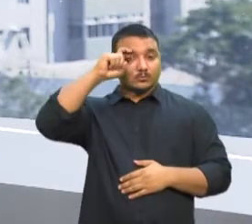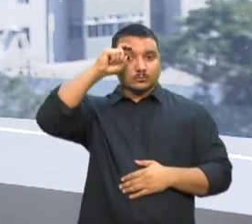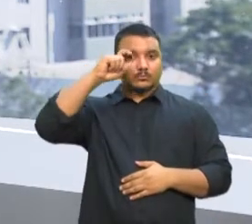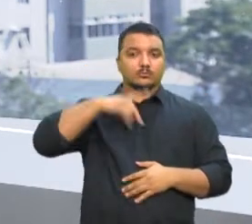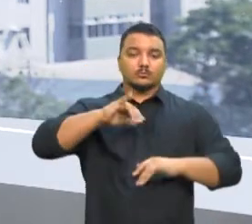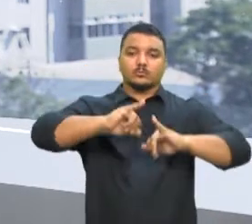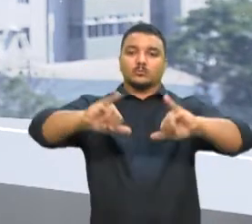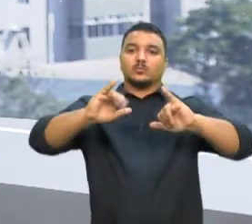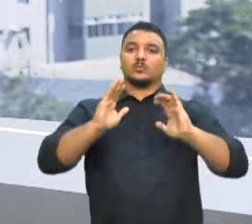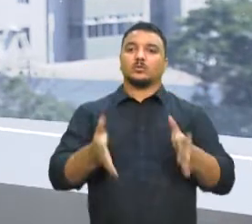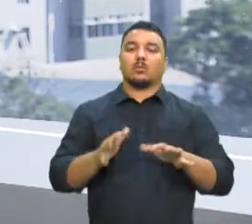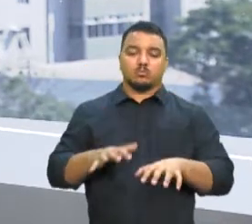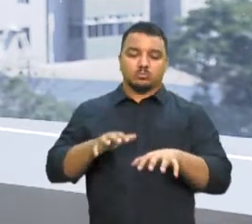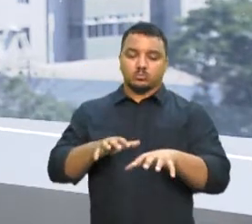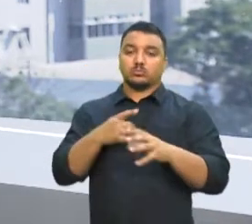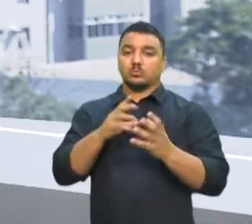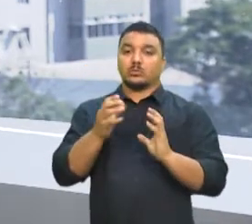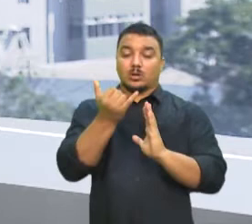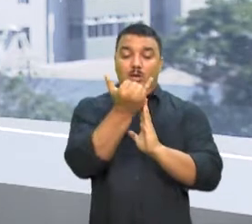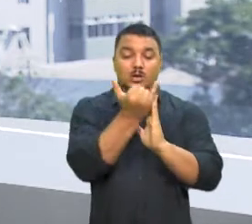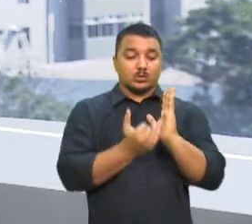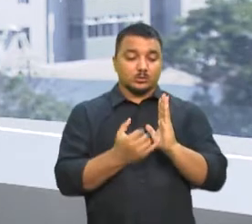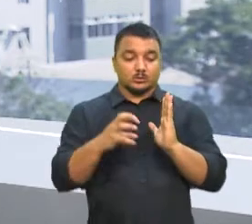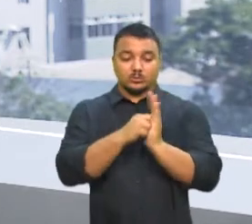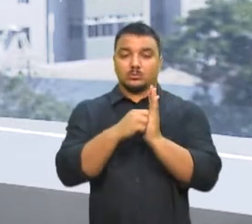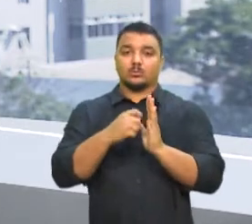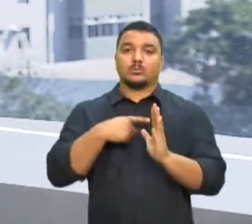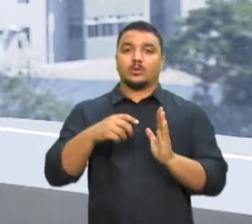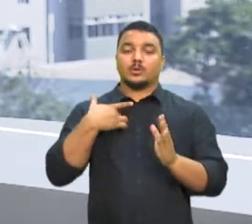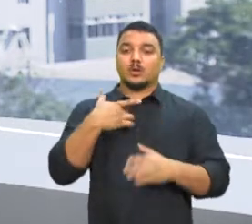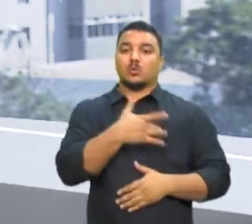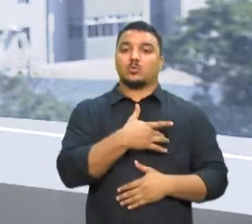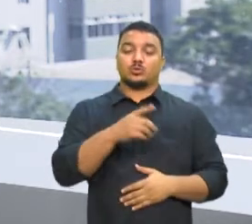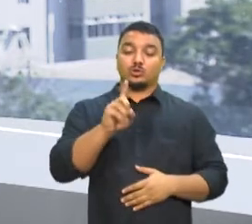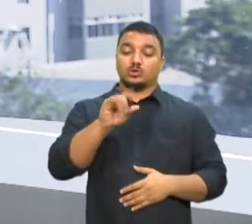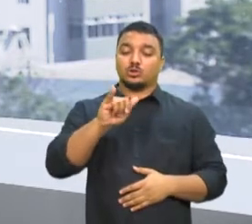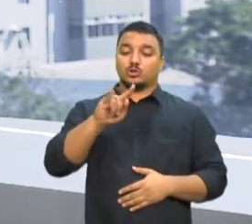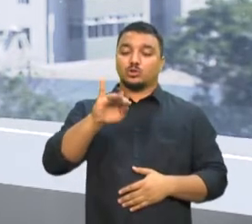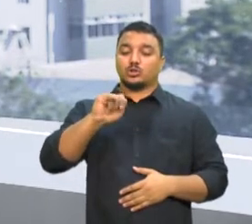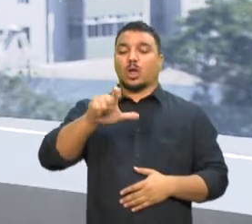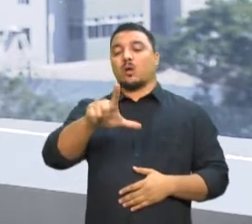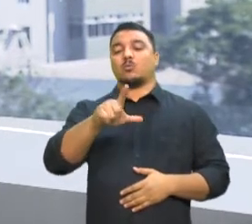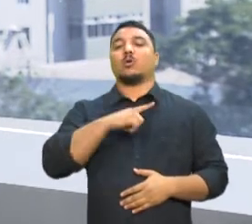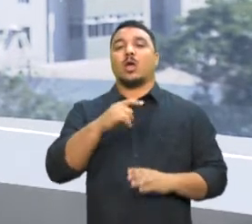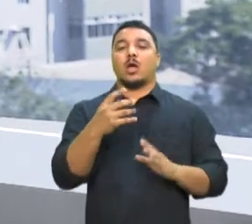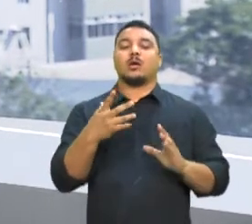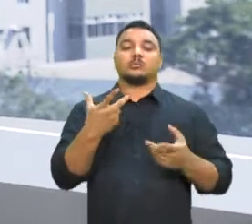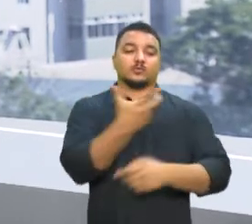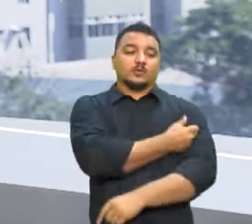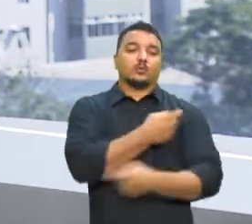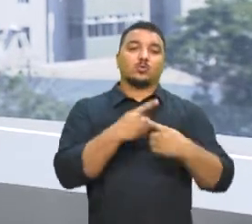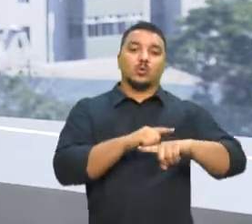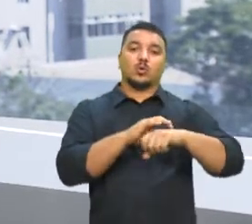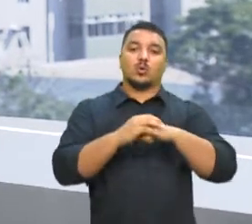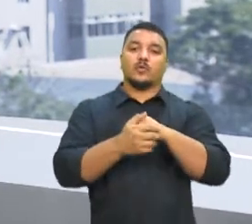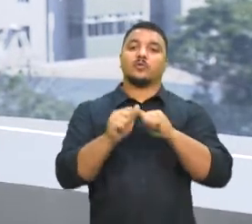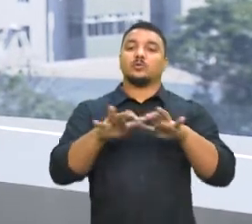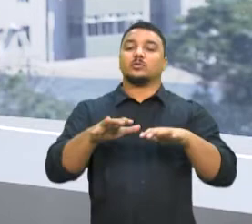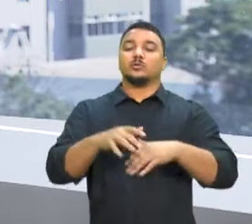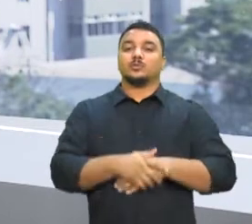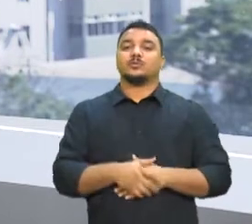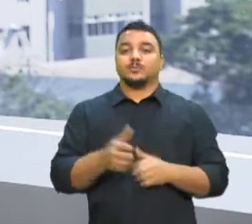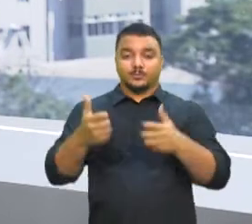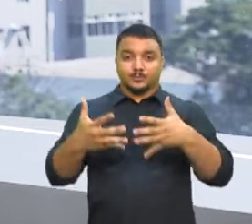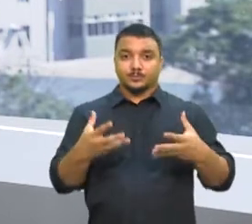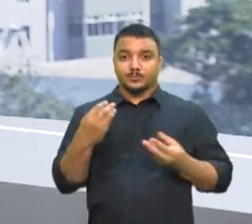um mutirão de cadastramento na plataforma Saúde Digital para vacinação contra a Covid-19. Quem vai falar para a